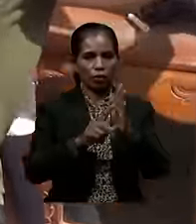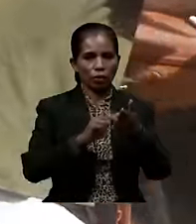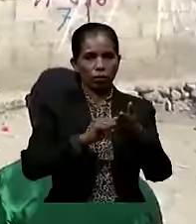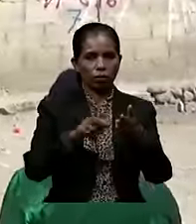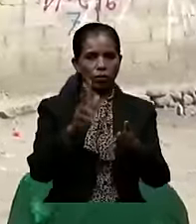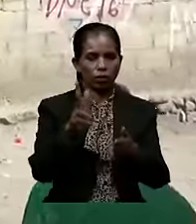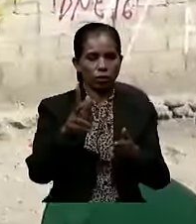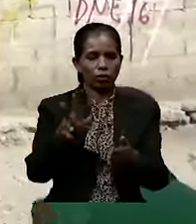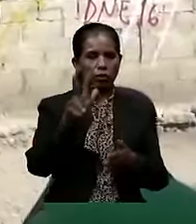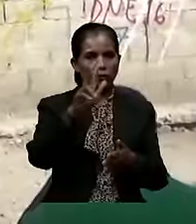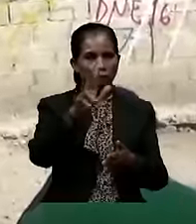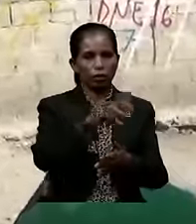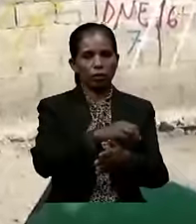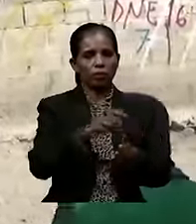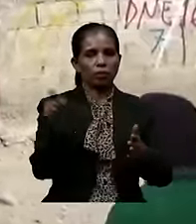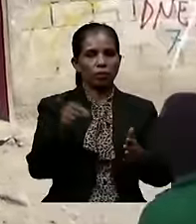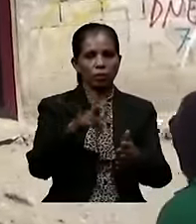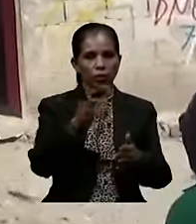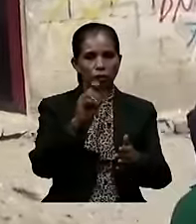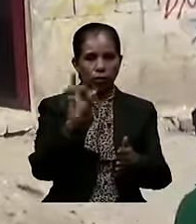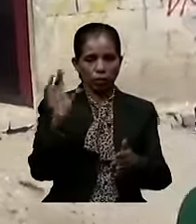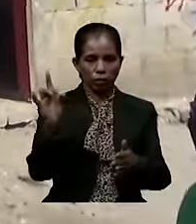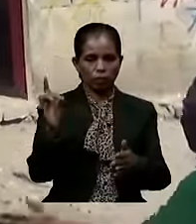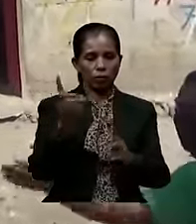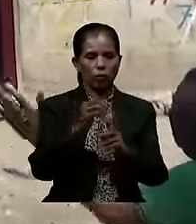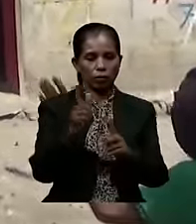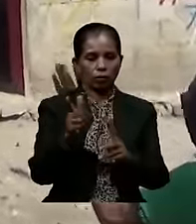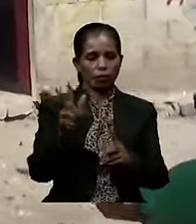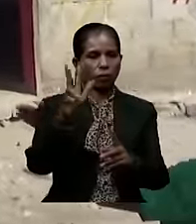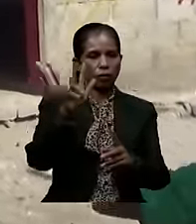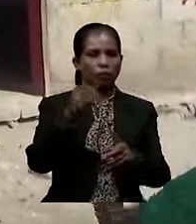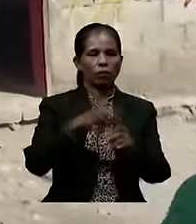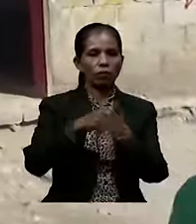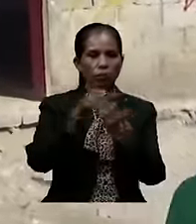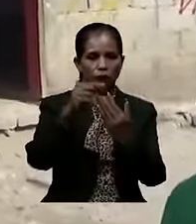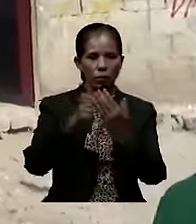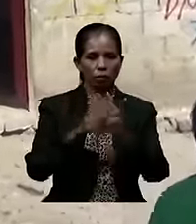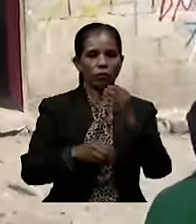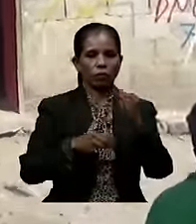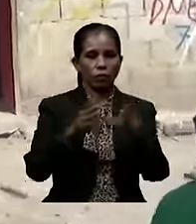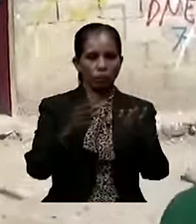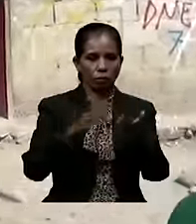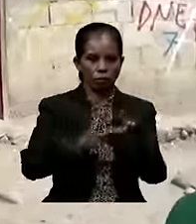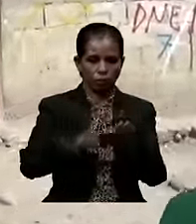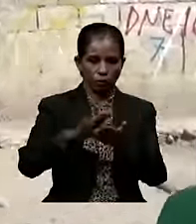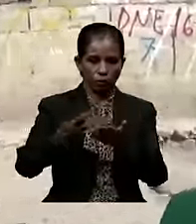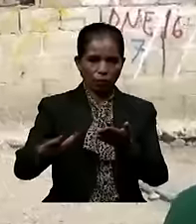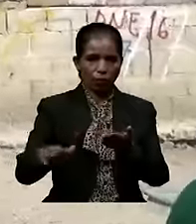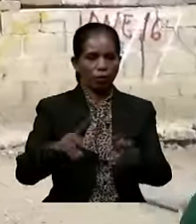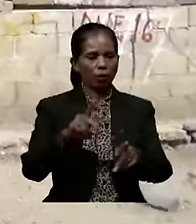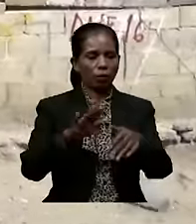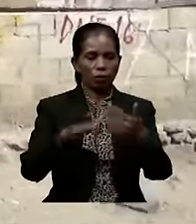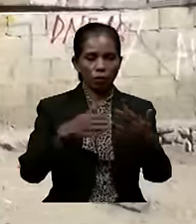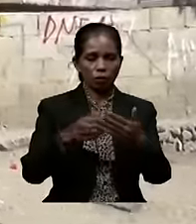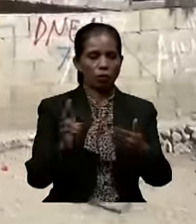tolu nulu Resin Tolu, barra rihun rua Walu, Loron Ruanulu Resin Tolu, Fulan Agosto, quando baizeni no ordem público, bando cidadão